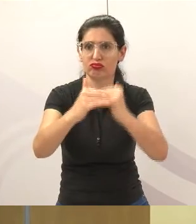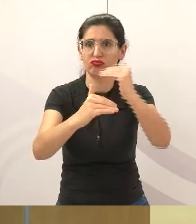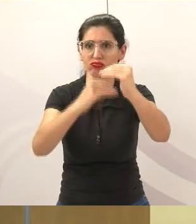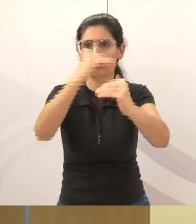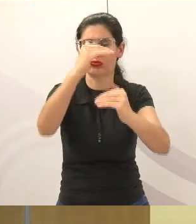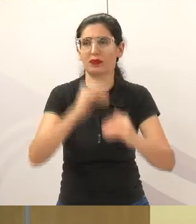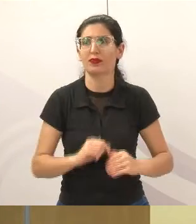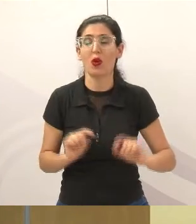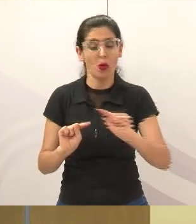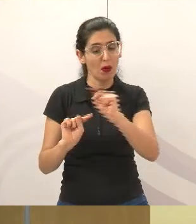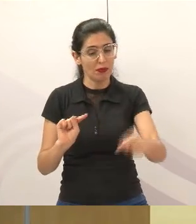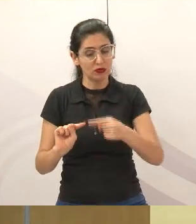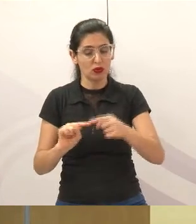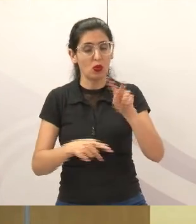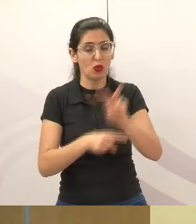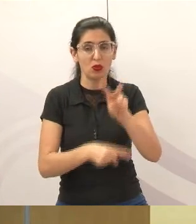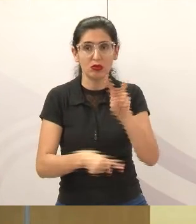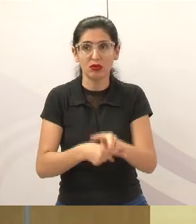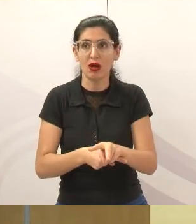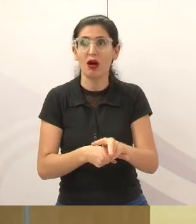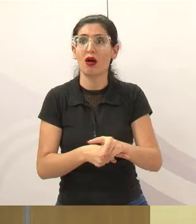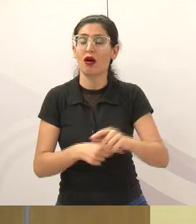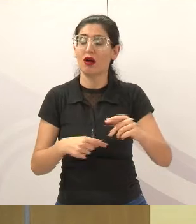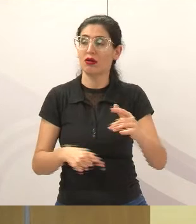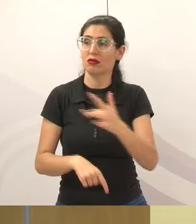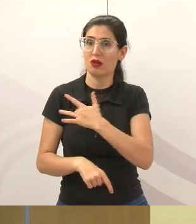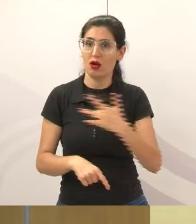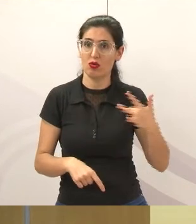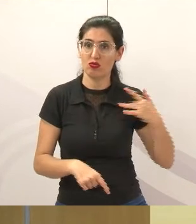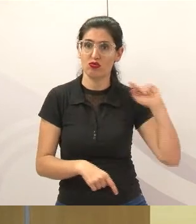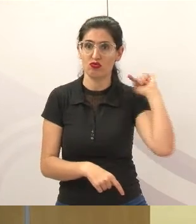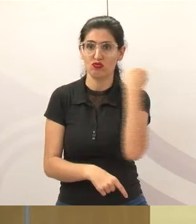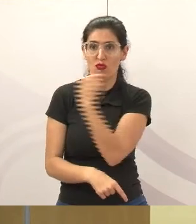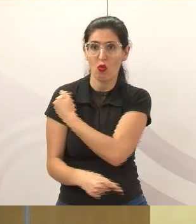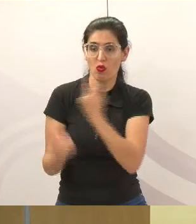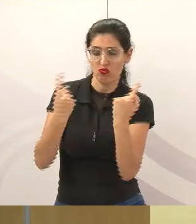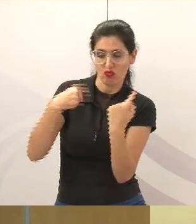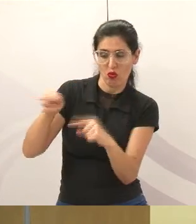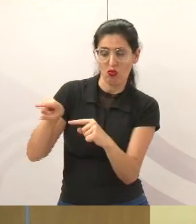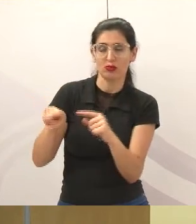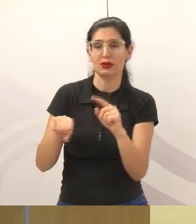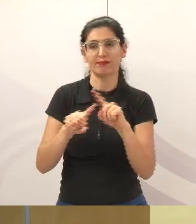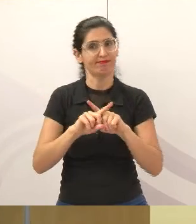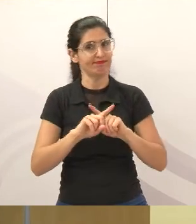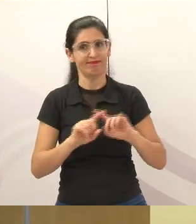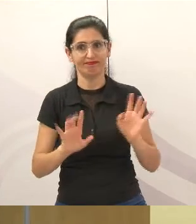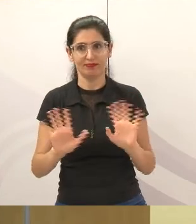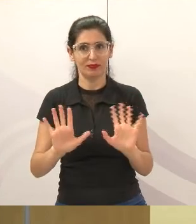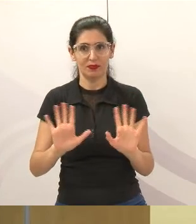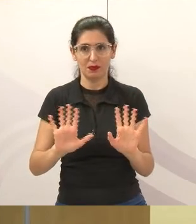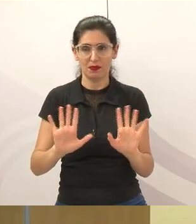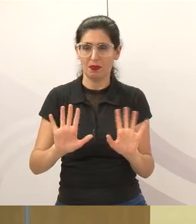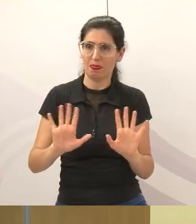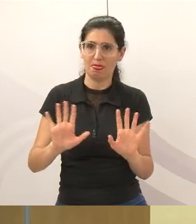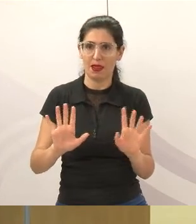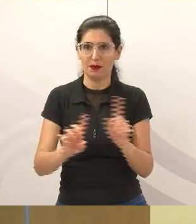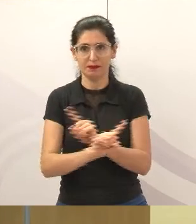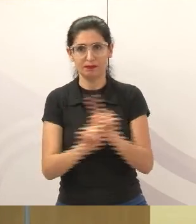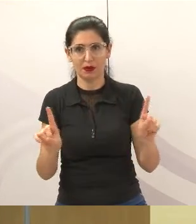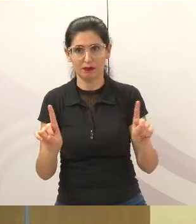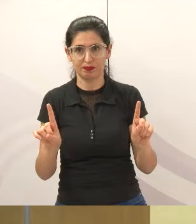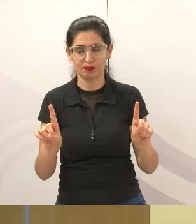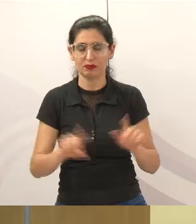que aqui é preservar a saúde, e nós não estamos aqui contra. Mas nós estamos caminhando num processo onde